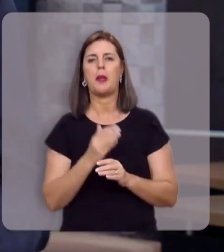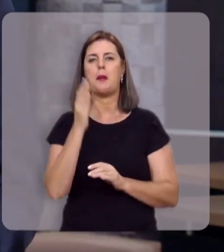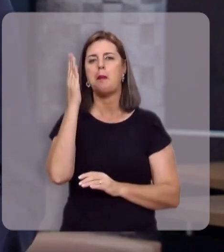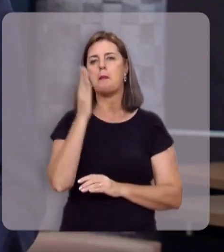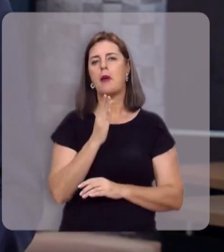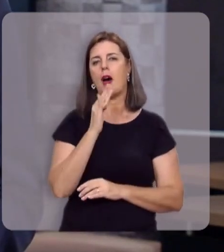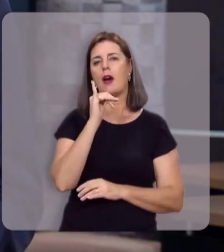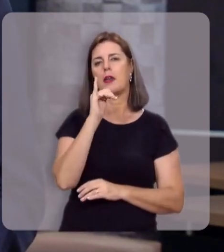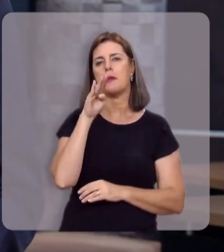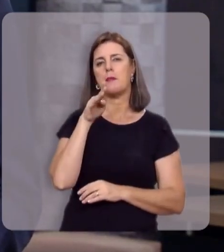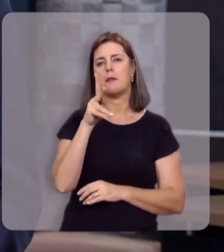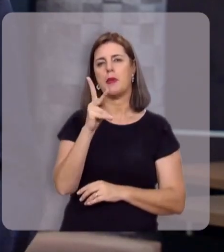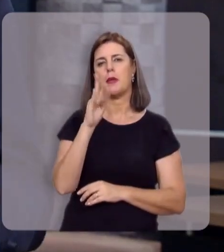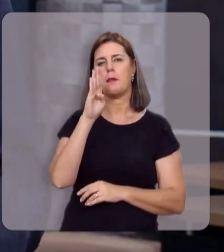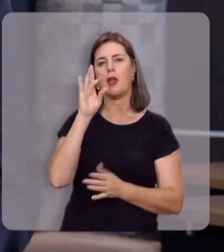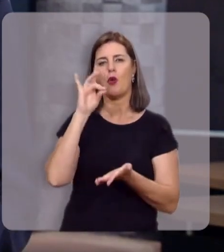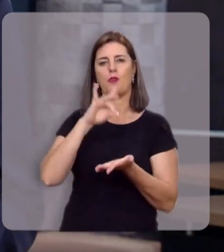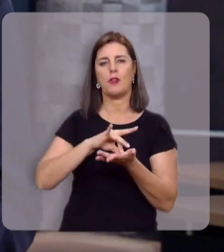o